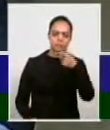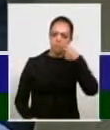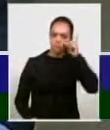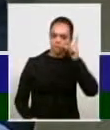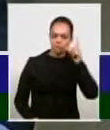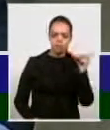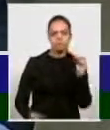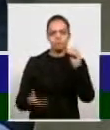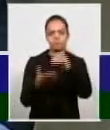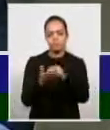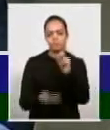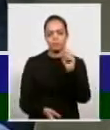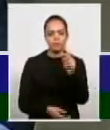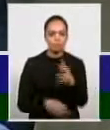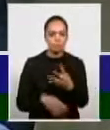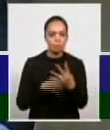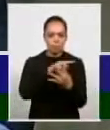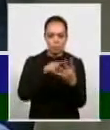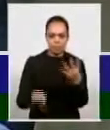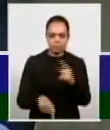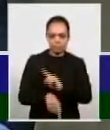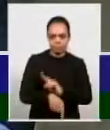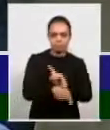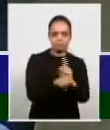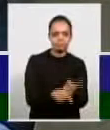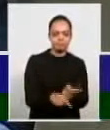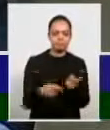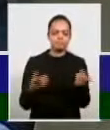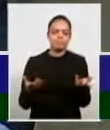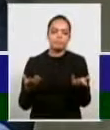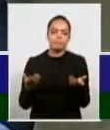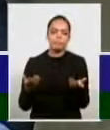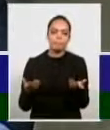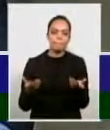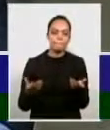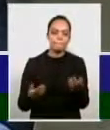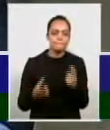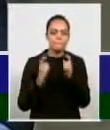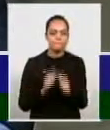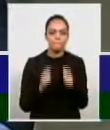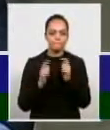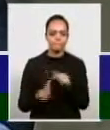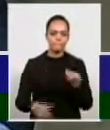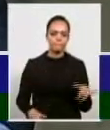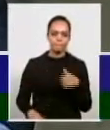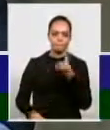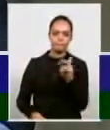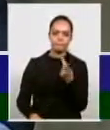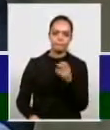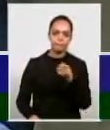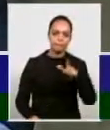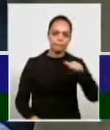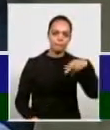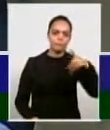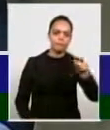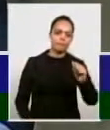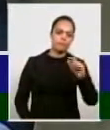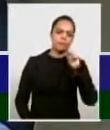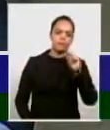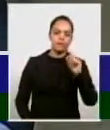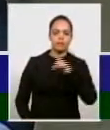foi colocado 4 redutores de velocidade ali no bairro Jardim Holanda, o qual